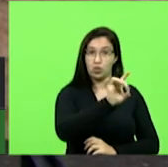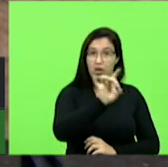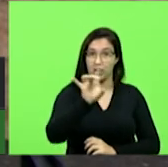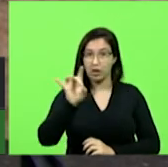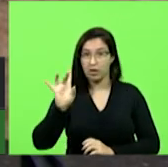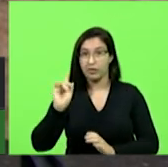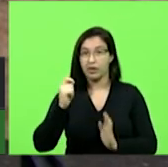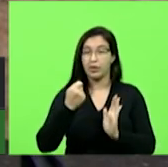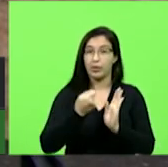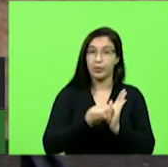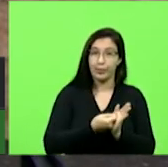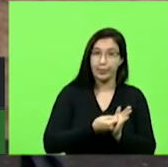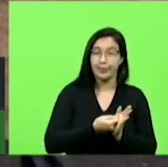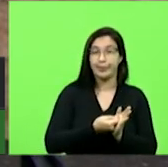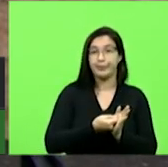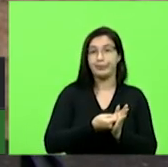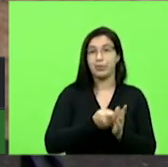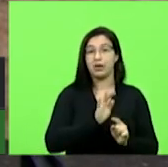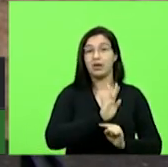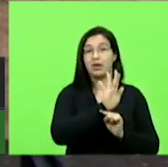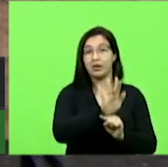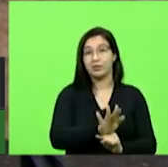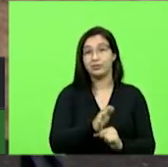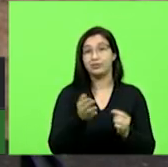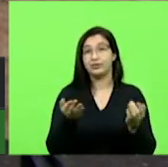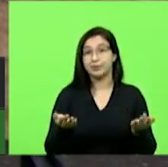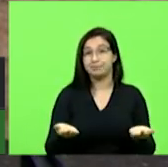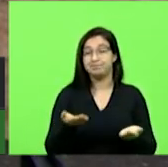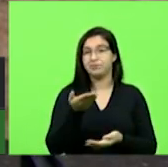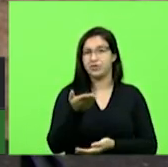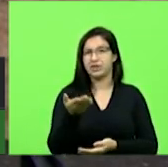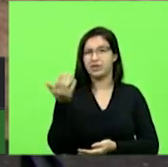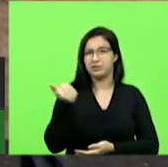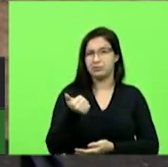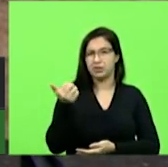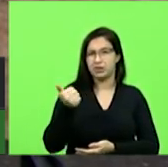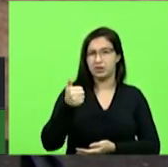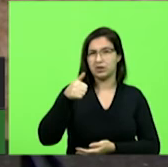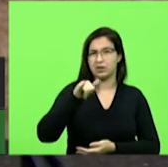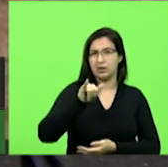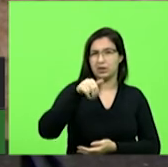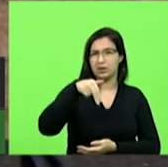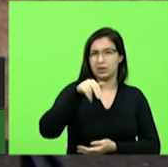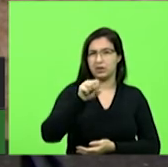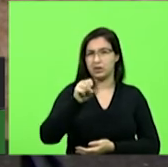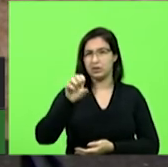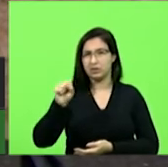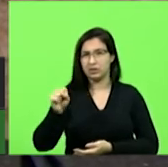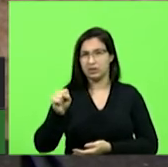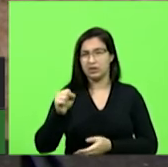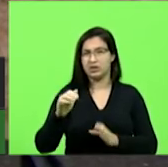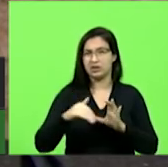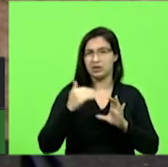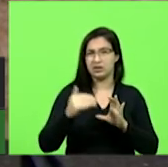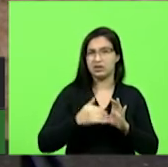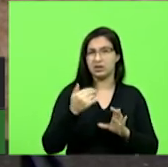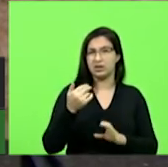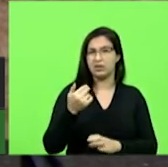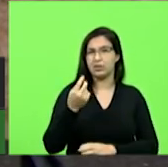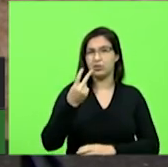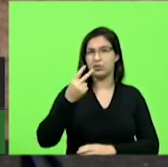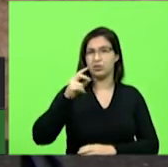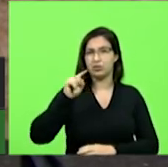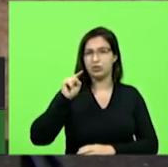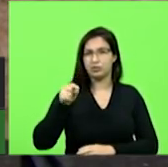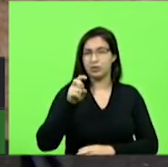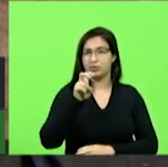ali, que está olhando para a gente, ajuda a pagar. Para você que se aposentou pelo INSS e recebe lá seus R$ 2.500 por mês, você também ajuda